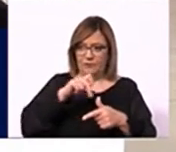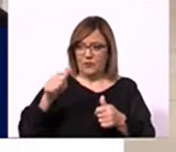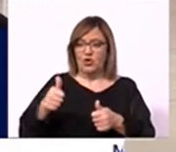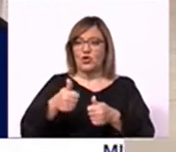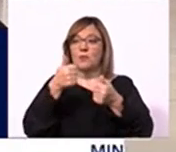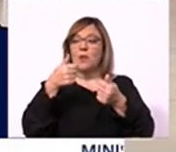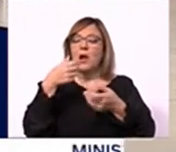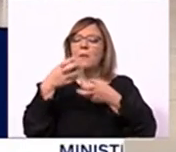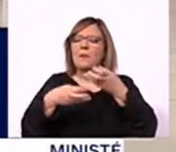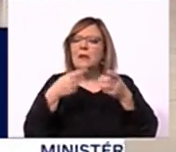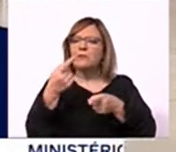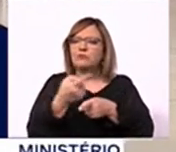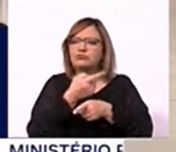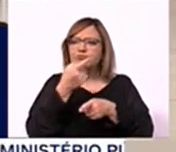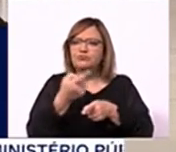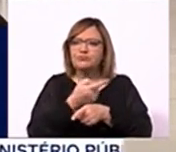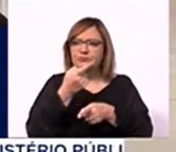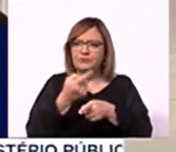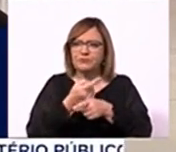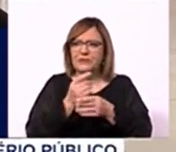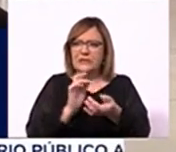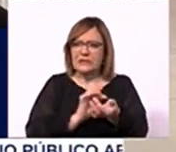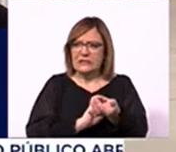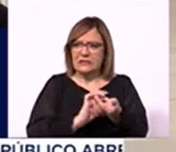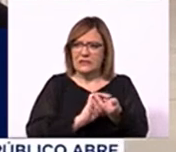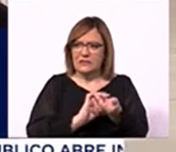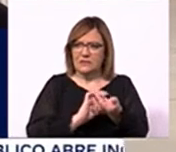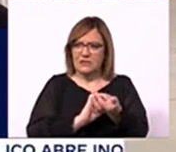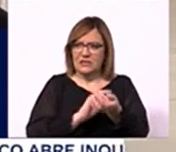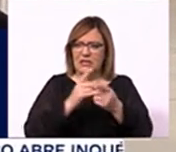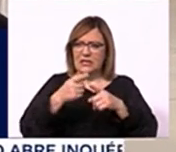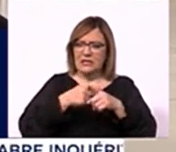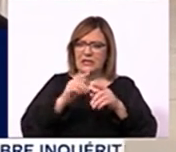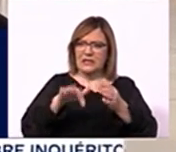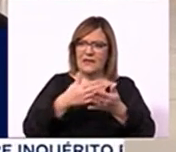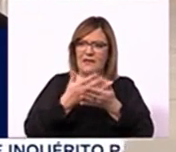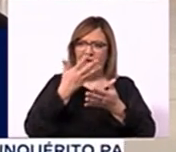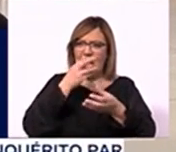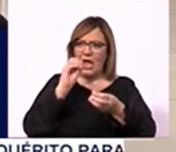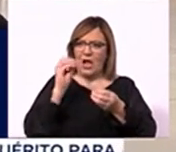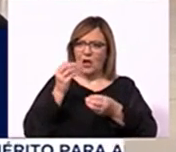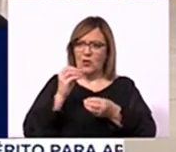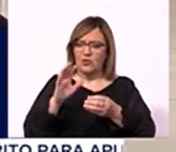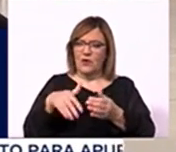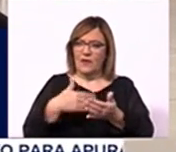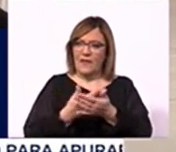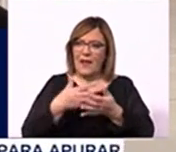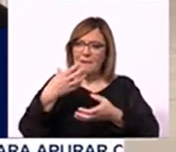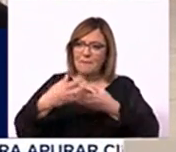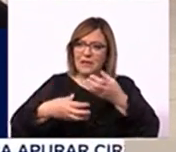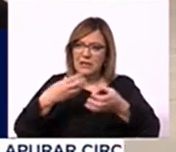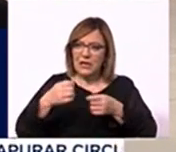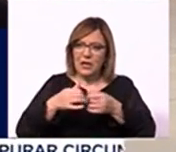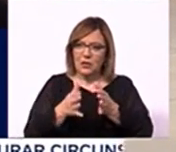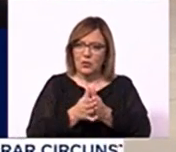melhores materiais para sensibilizar, para motivar os seus alunos, disponibilizar esses materiais